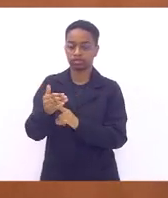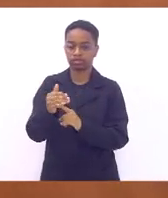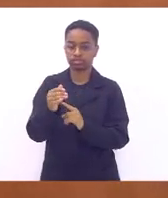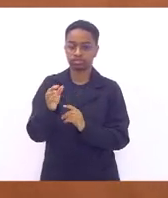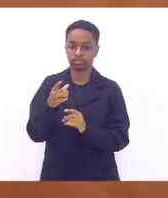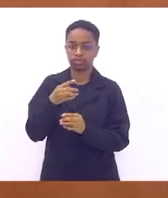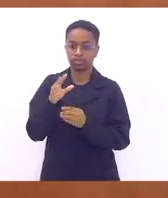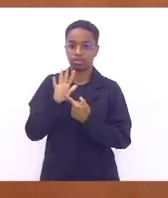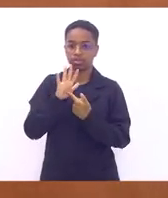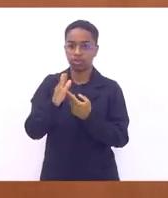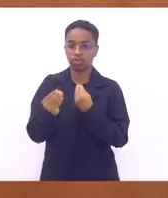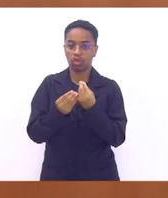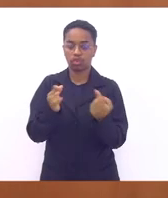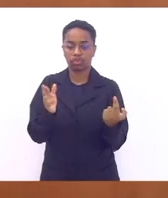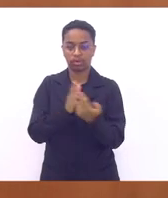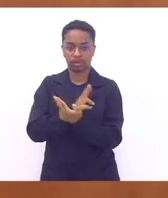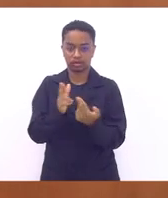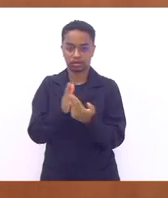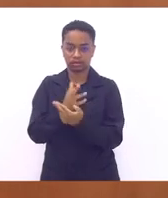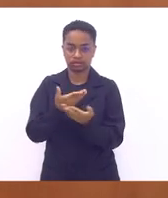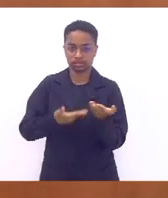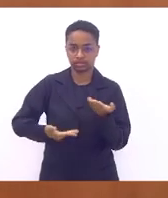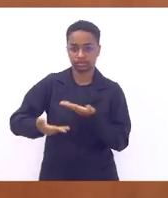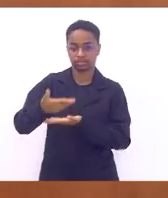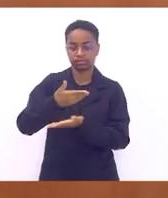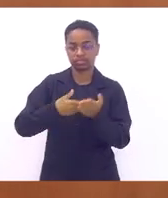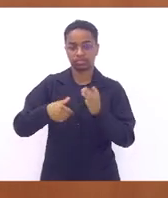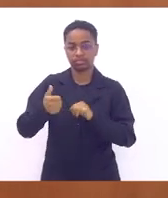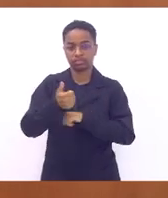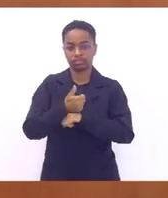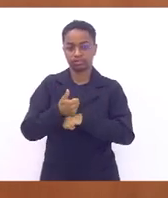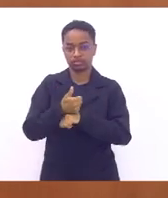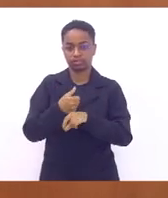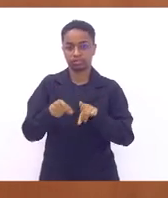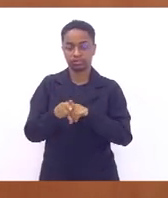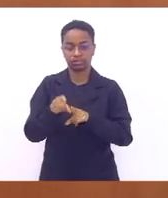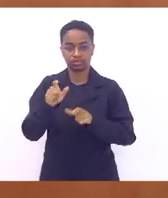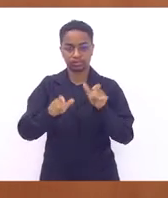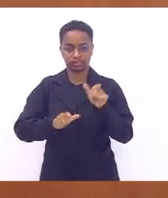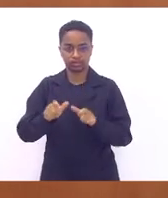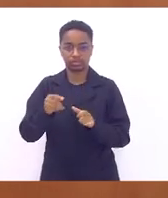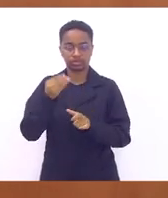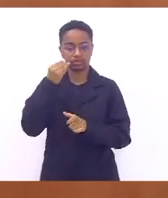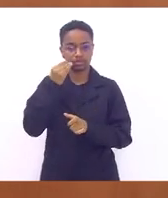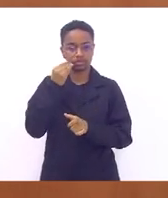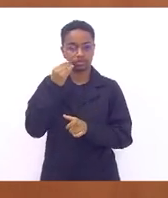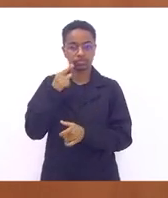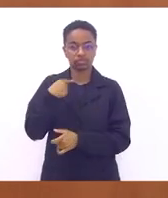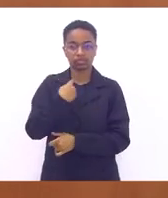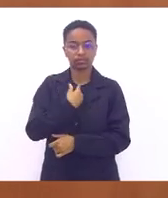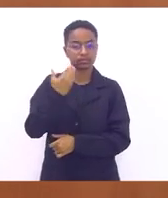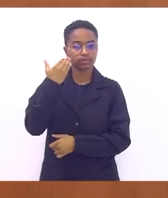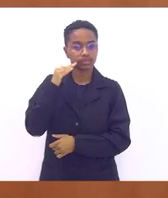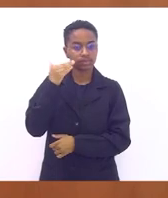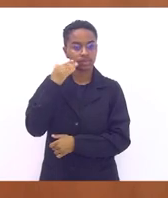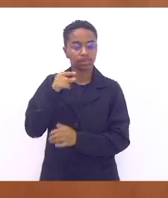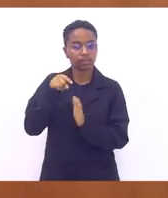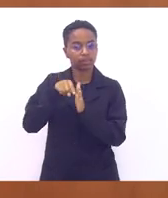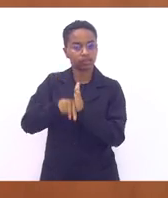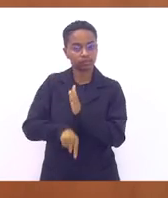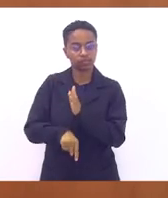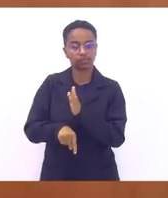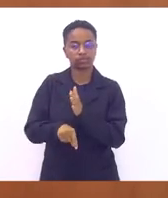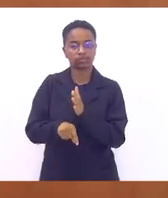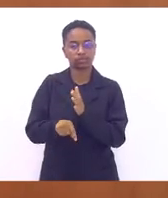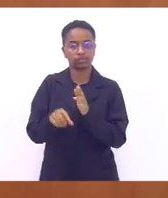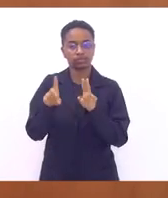são estabelecidas entre profissionais e usuários cidadãos, para que a gente possa entender em profundidade a